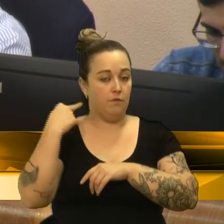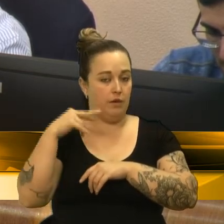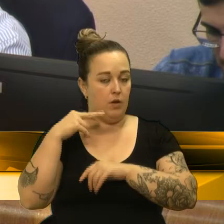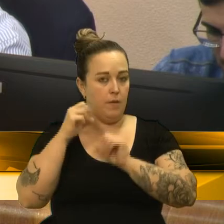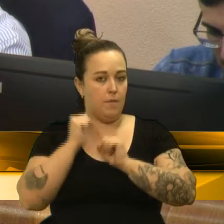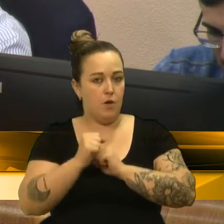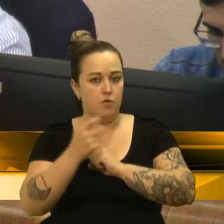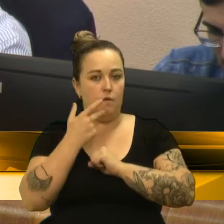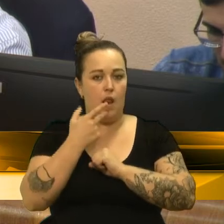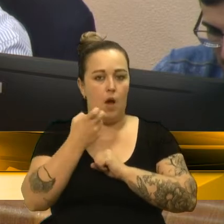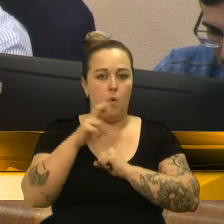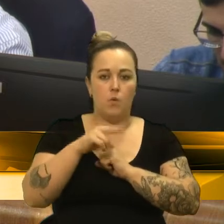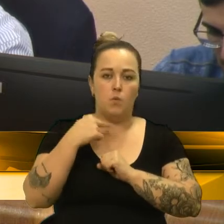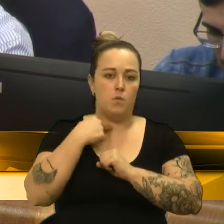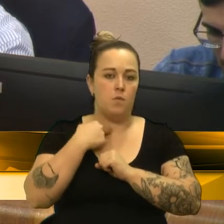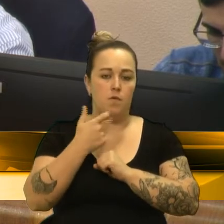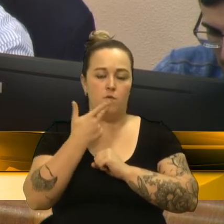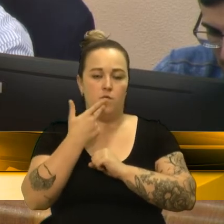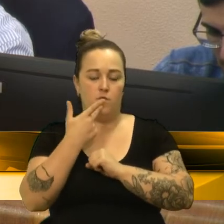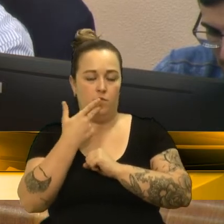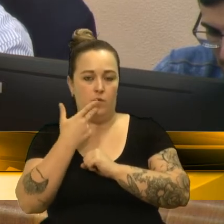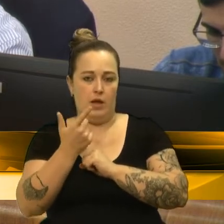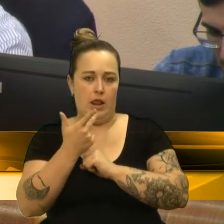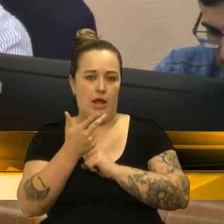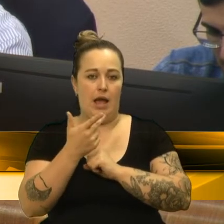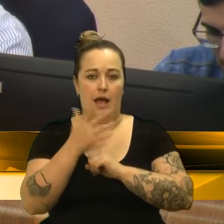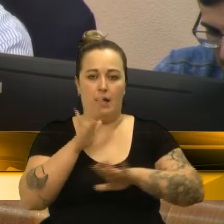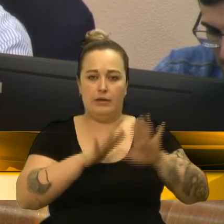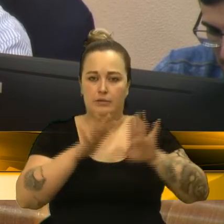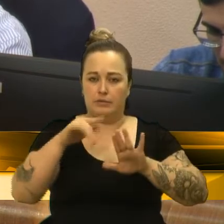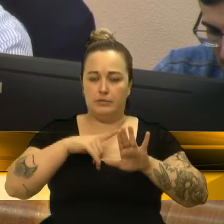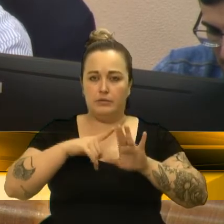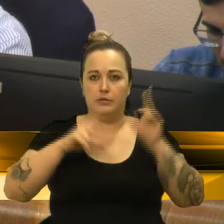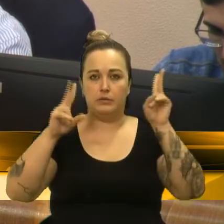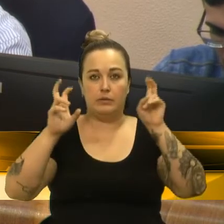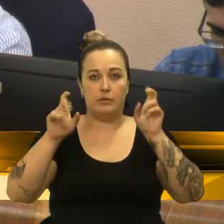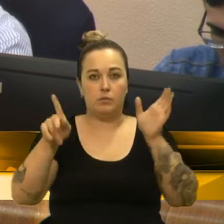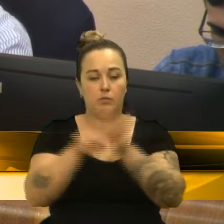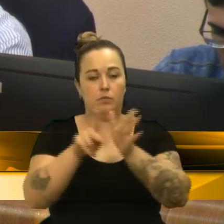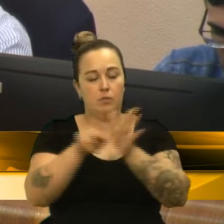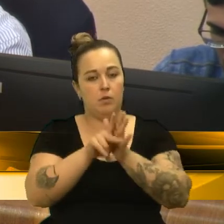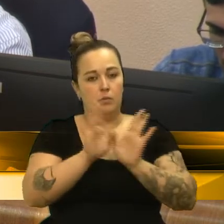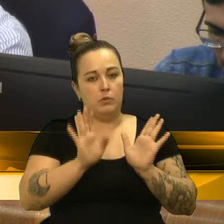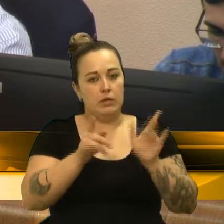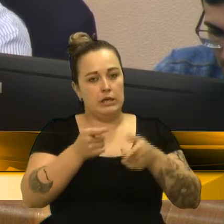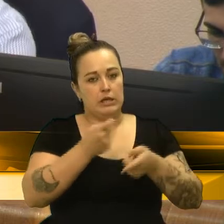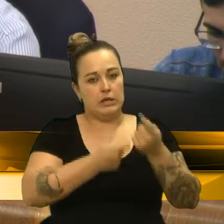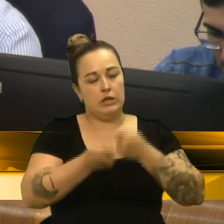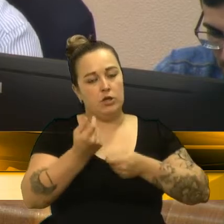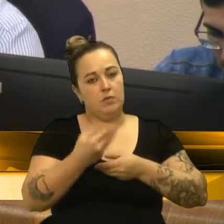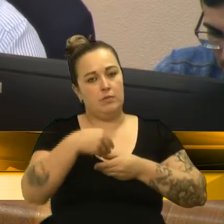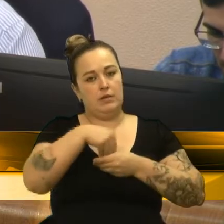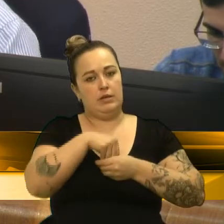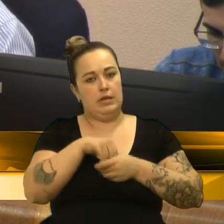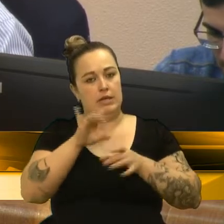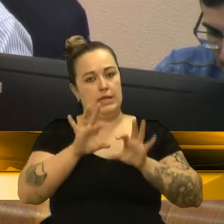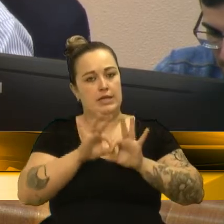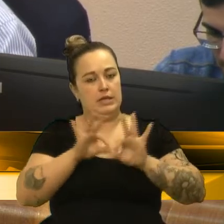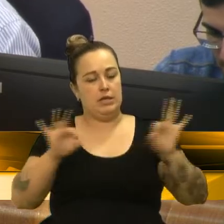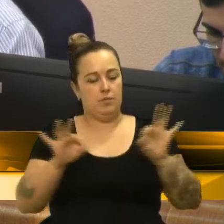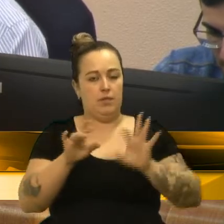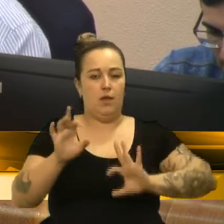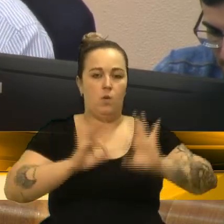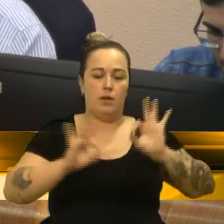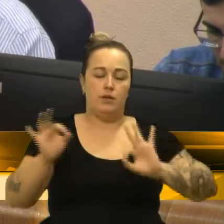manifestar, entre outras coisas que dizem respeito apenas à economia interna e não são regras do processo, mas de mero procedimento